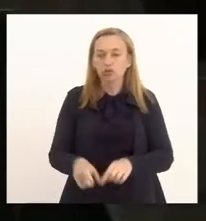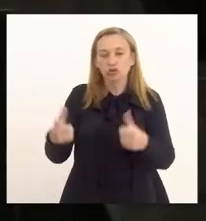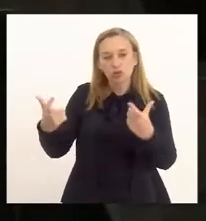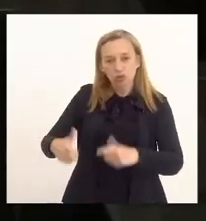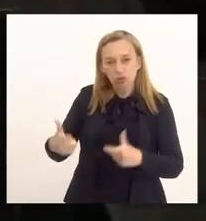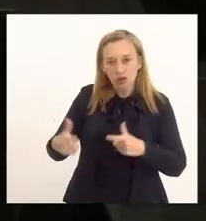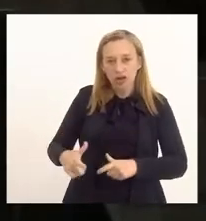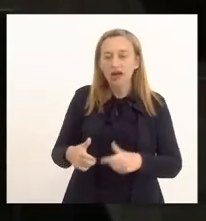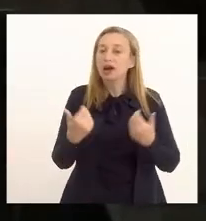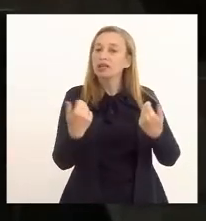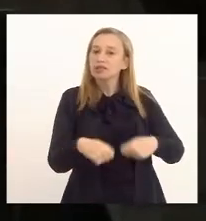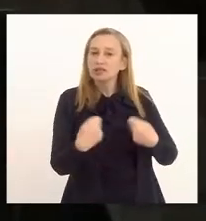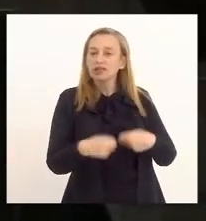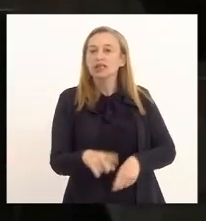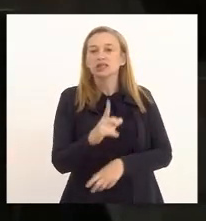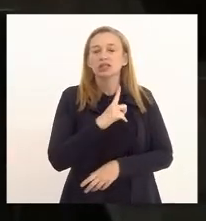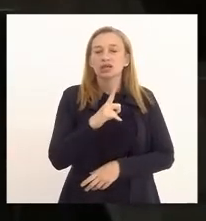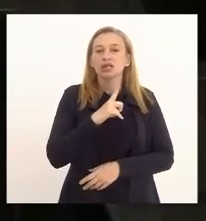unidade, a necessidade